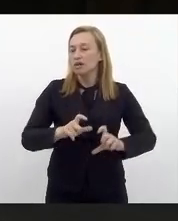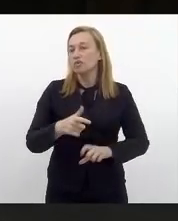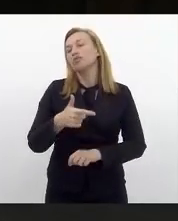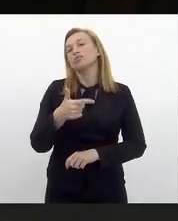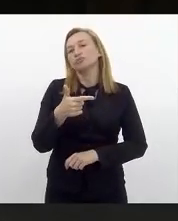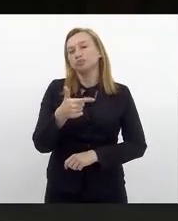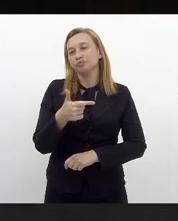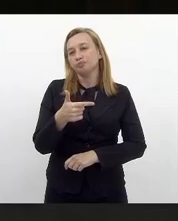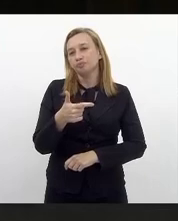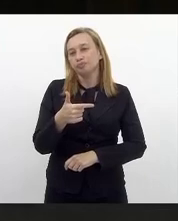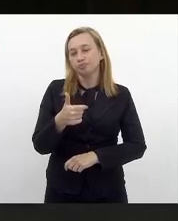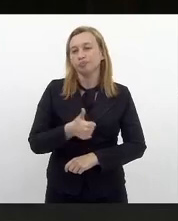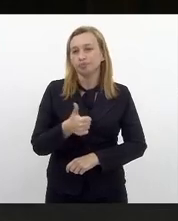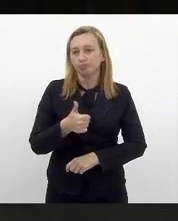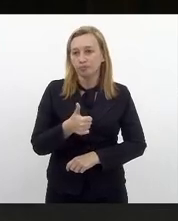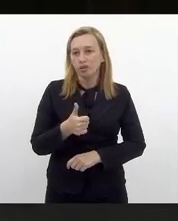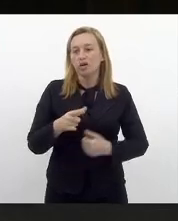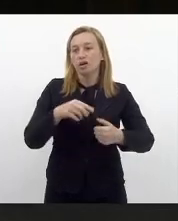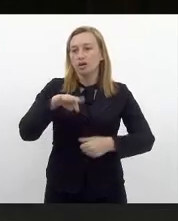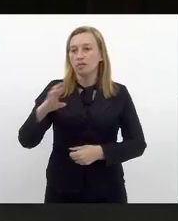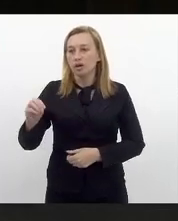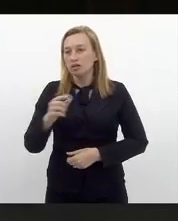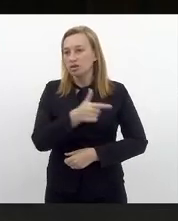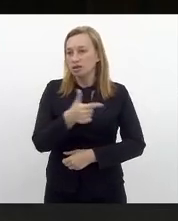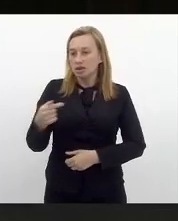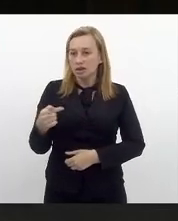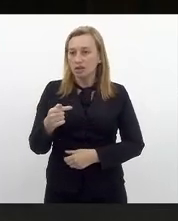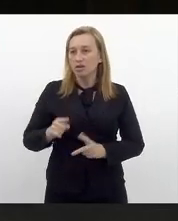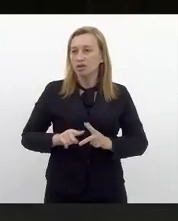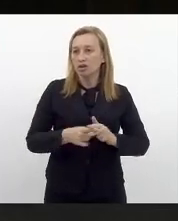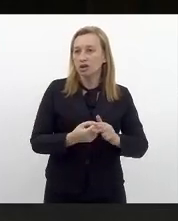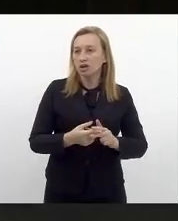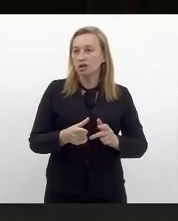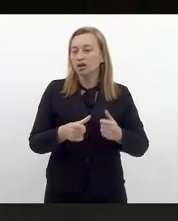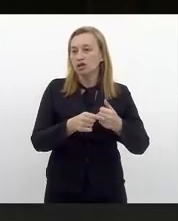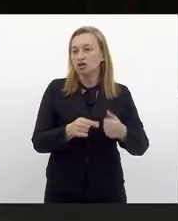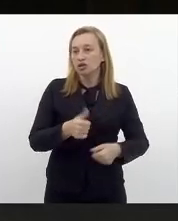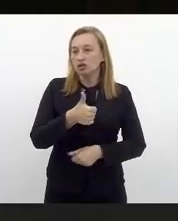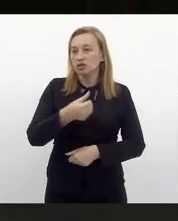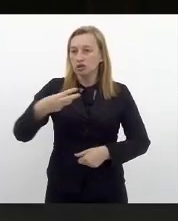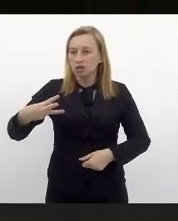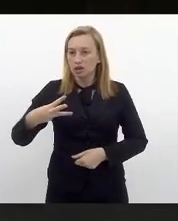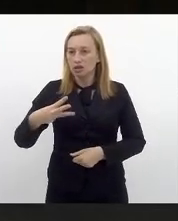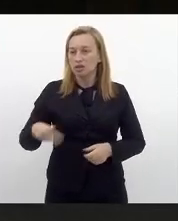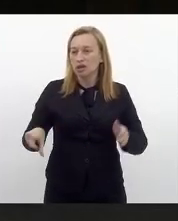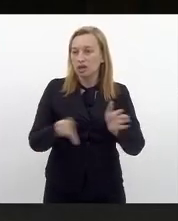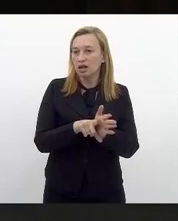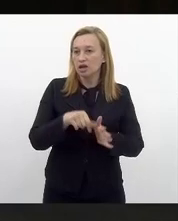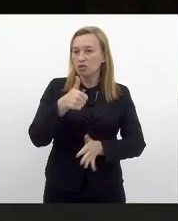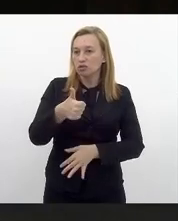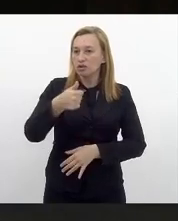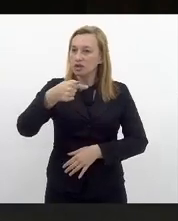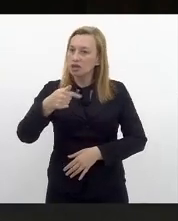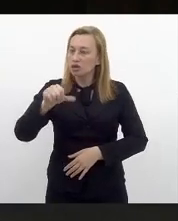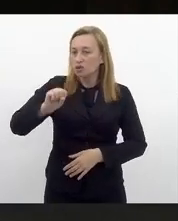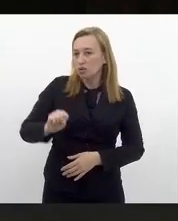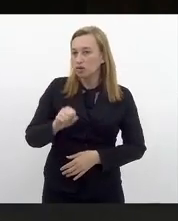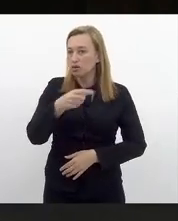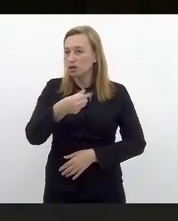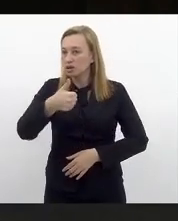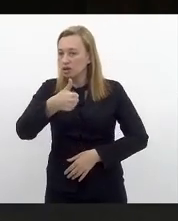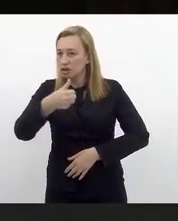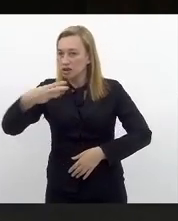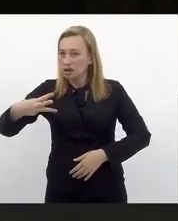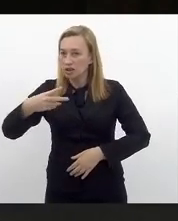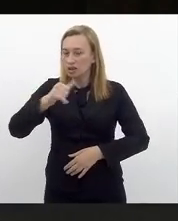lei complementar 159 de maio de 17 alterada pelo Artigo 13 da Lei Complementar 178 de 13